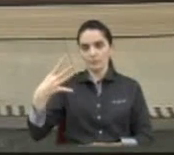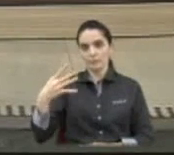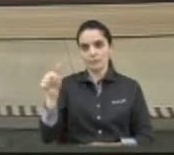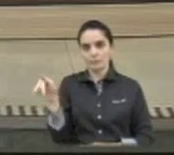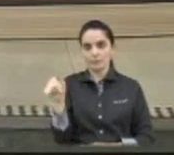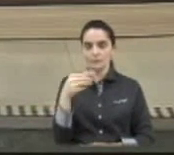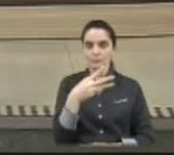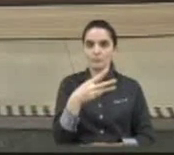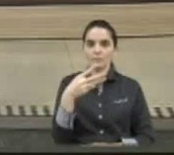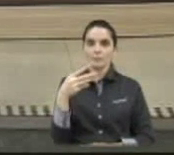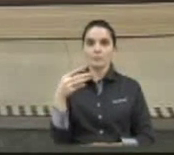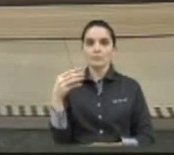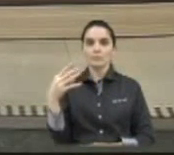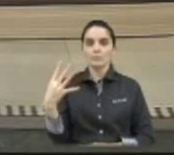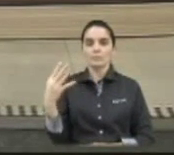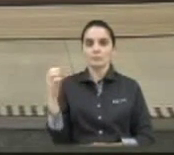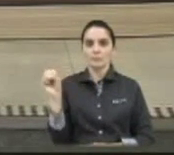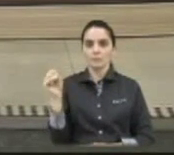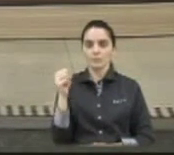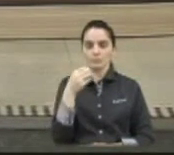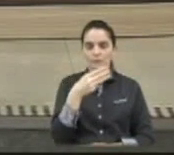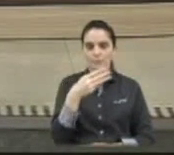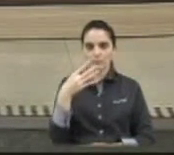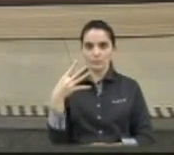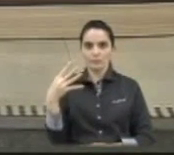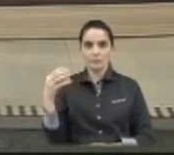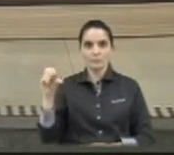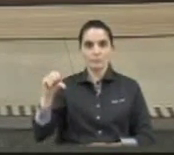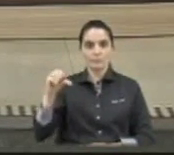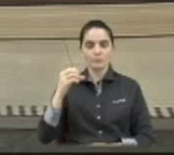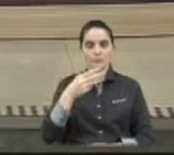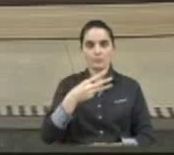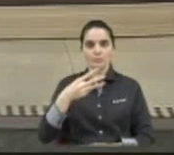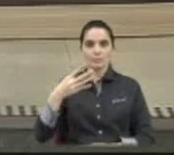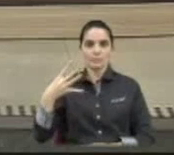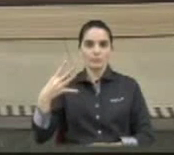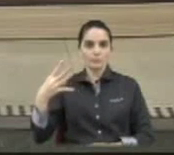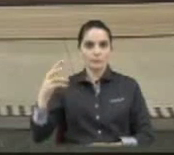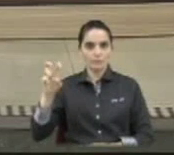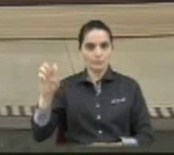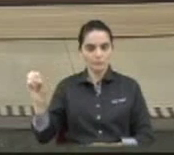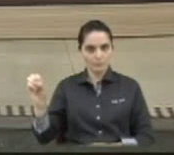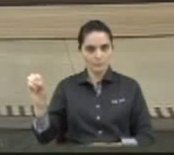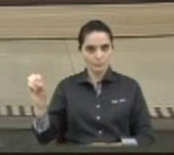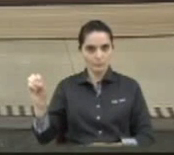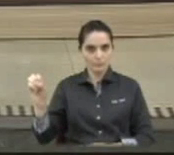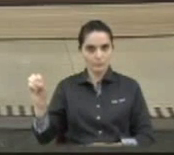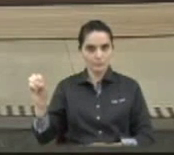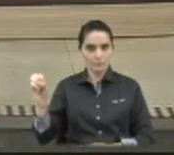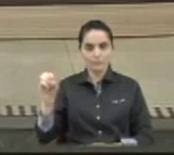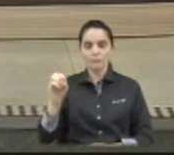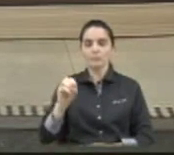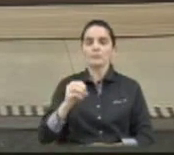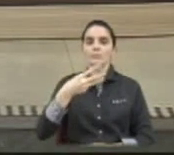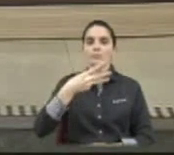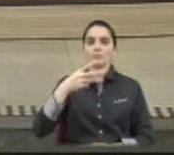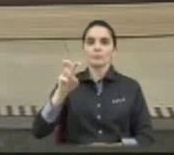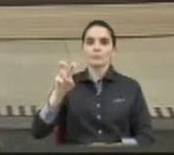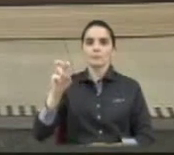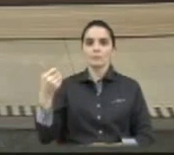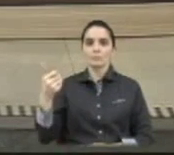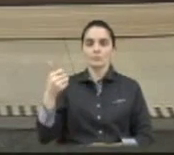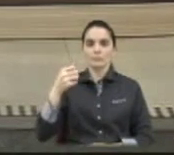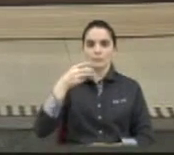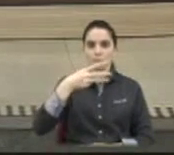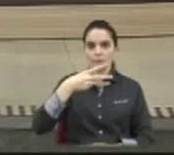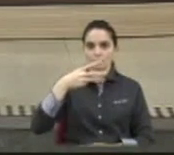José Eduardo, 348, José Eduardo, 349, José Eduardo, 350, José Eduardo, 351,